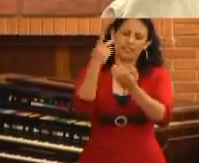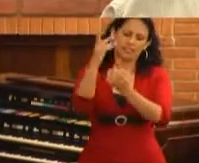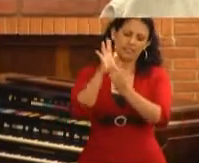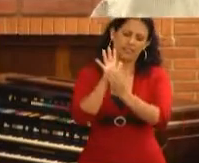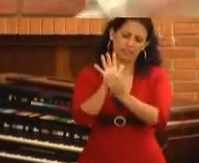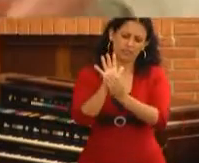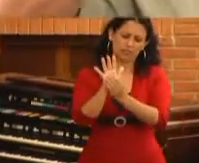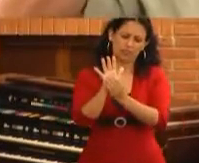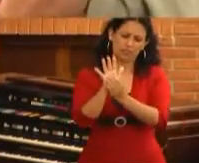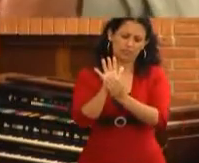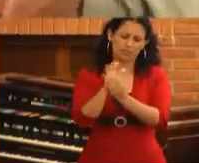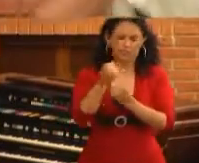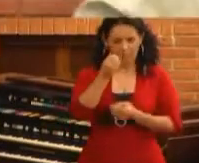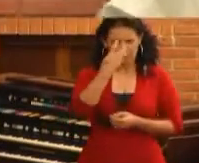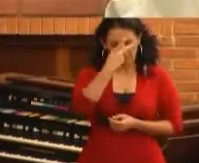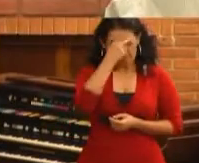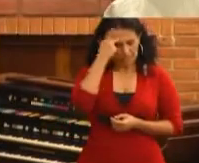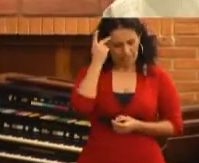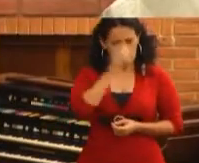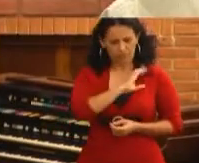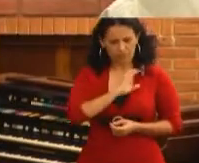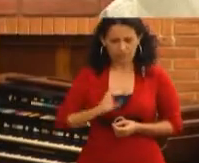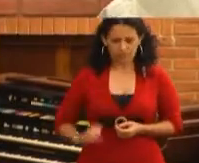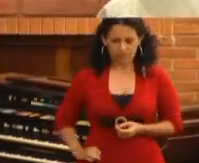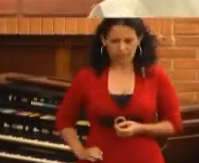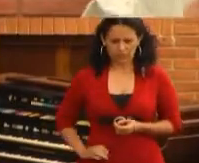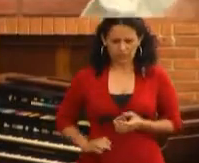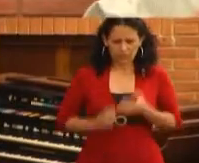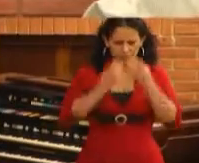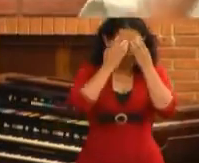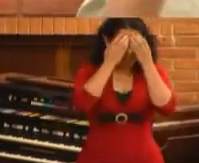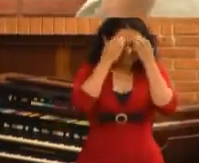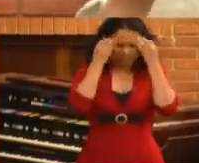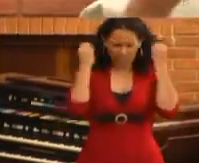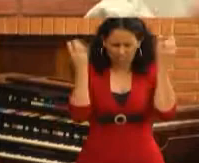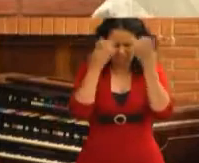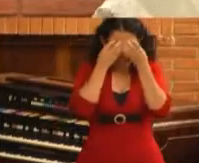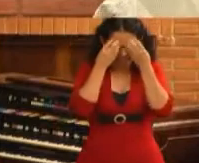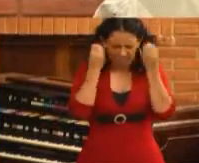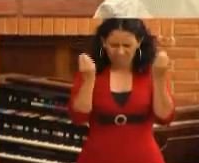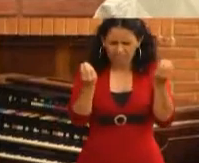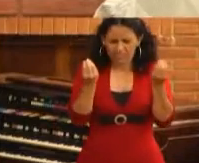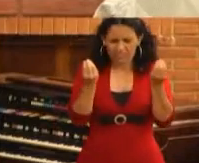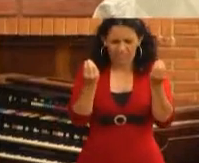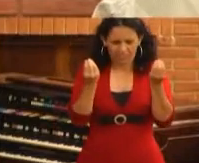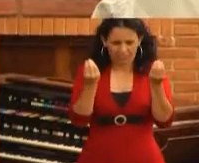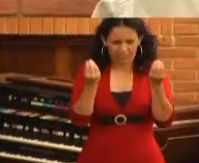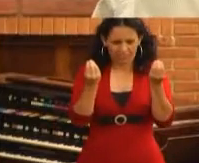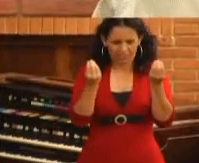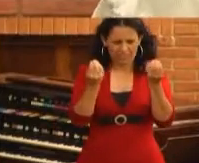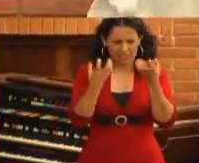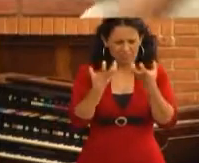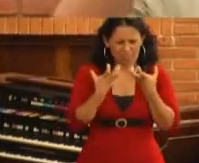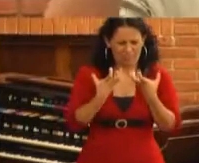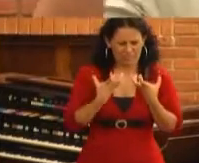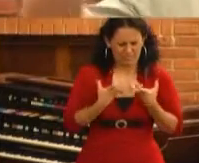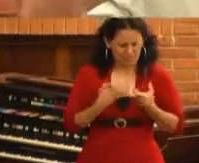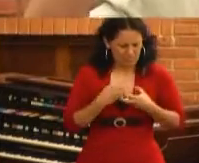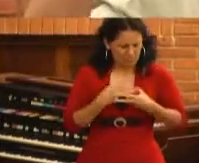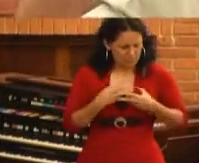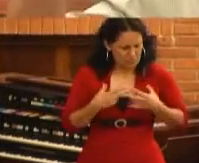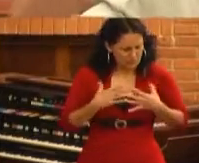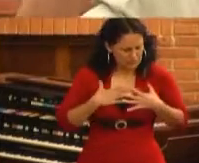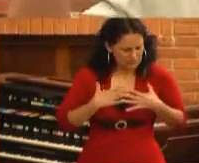Tira estas pressões da minha mente. Eu estou falando isso, o Senhor está dizendo para quem, viu? Porque